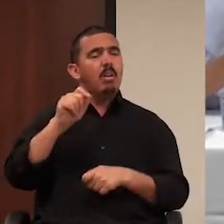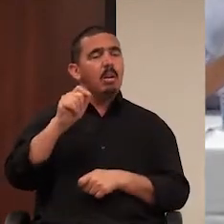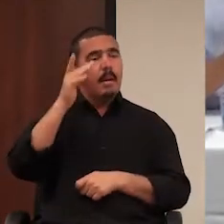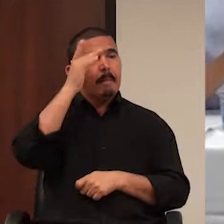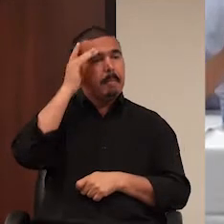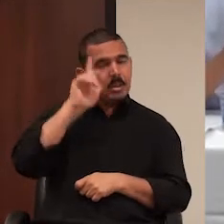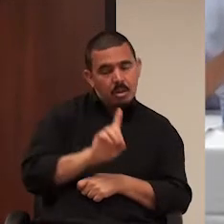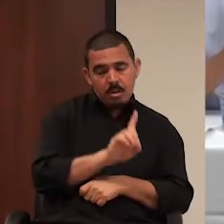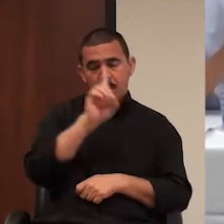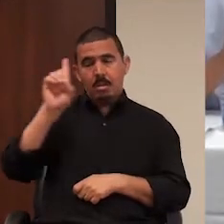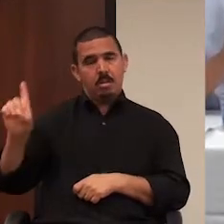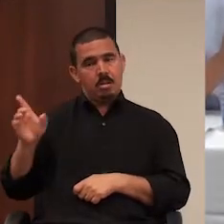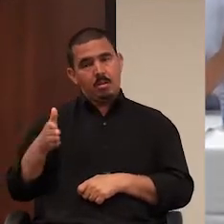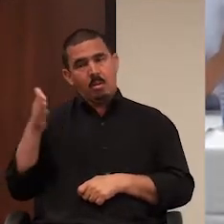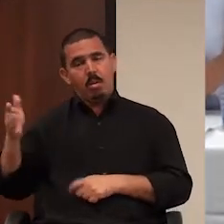especialista.